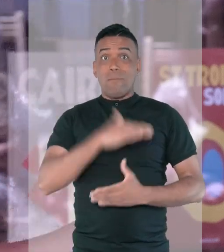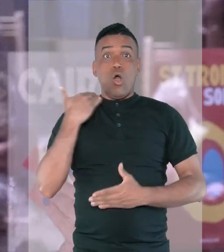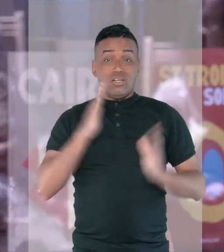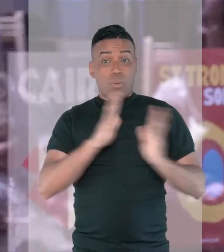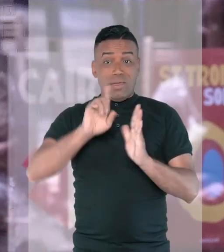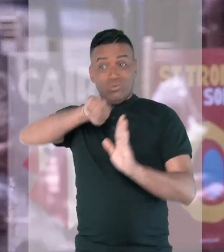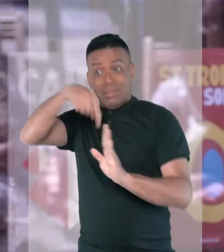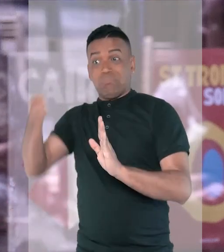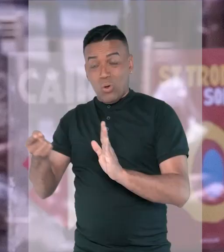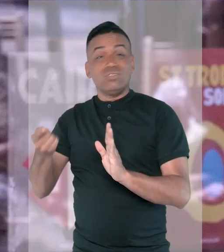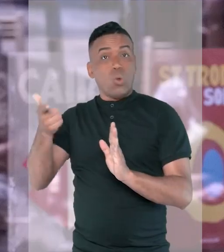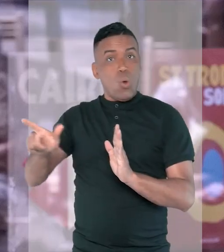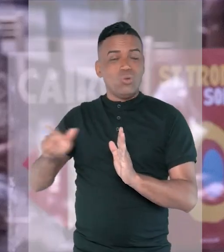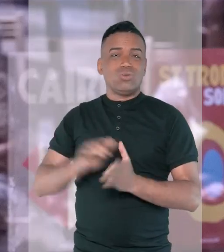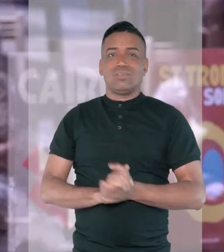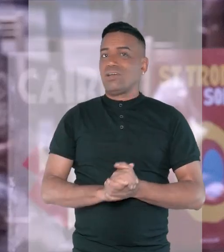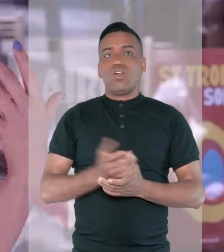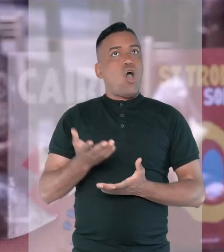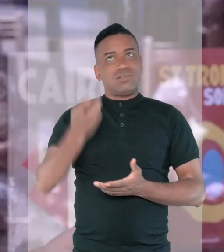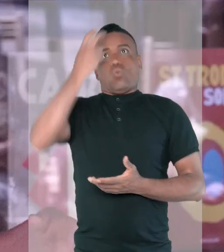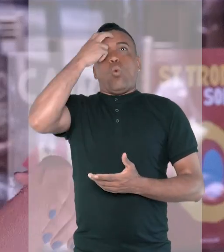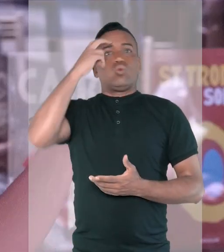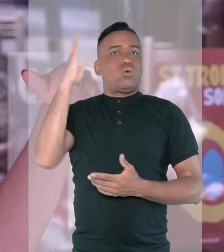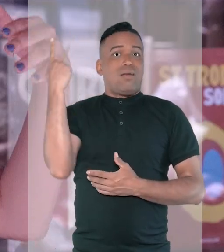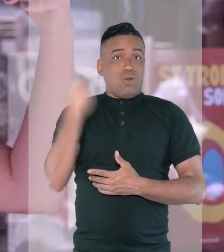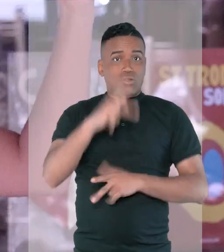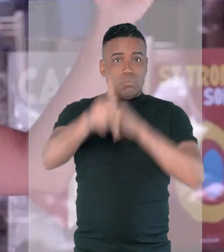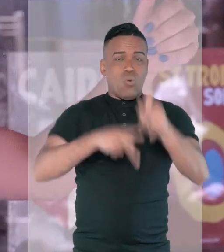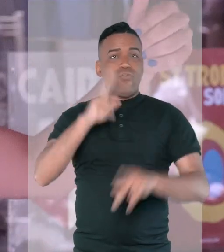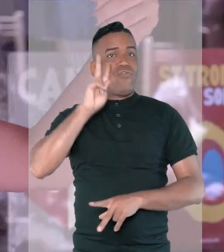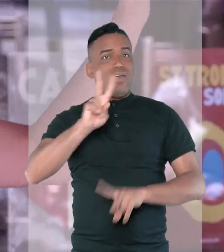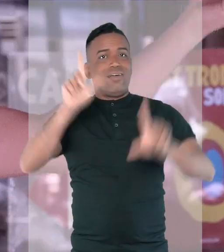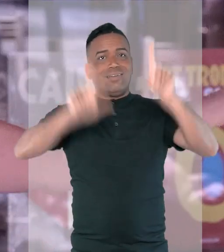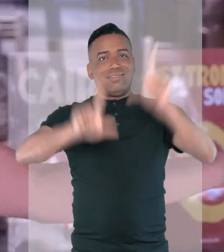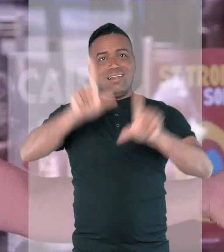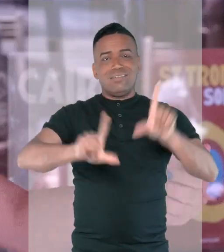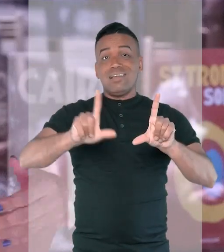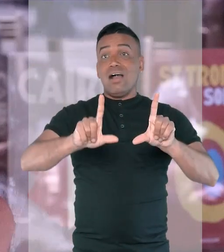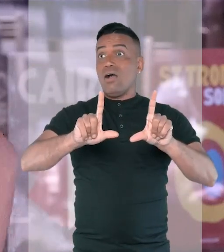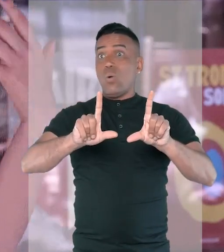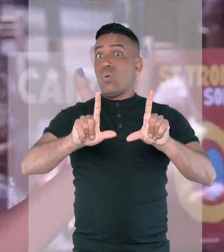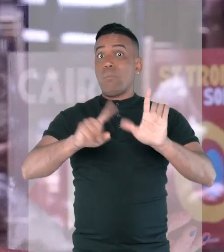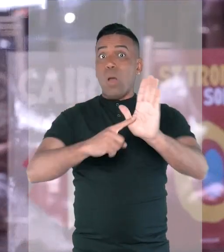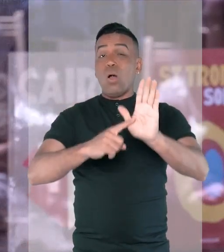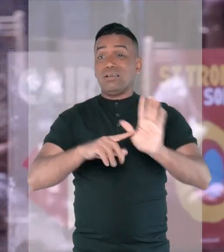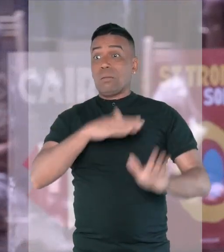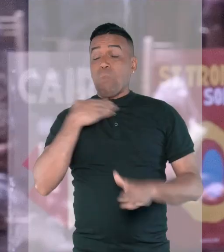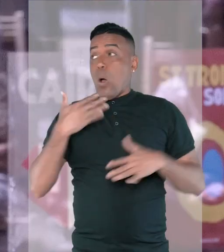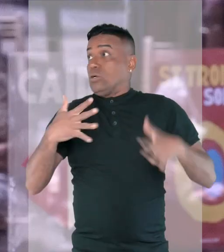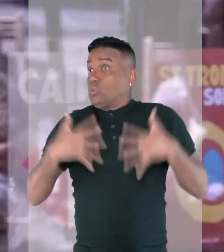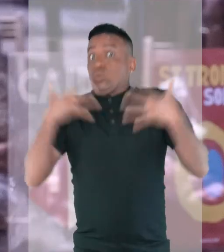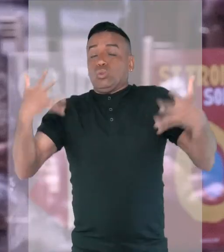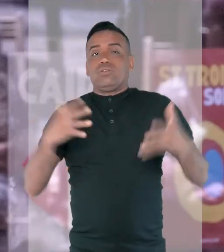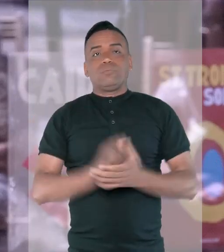uma próxima etapa. Nós somos muito convidados, não só culturalmente, mas a gente vê na televisão, a morte é sempre algo